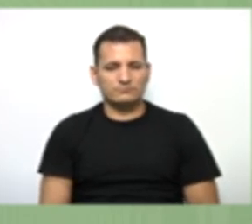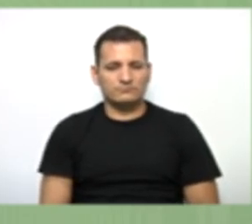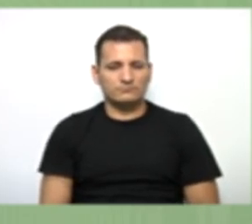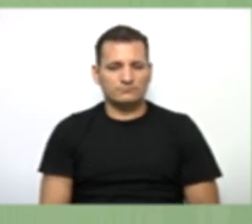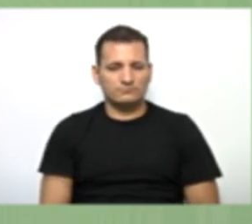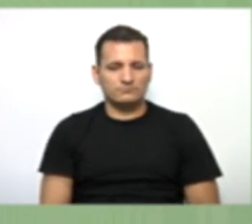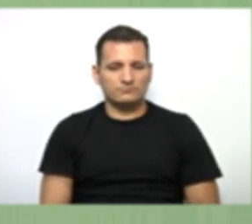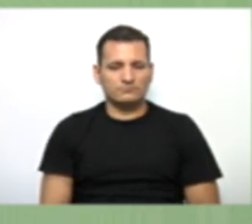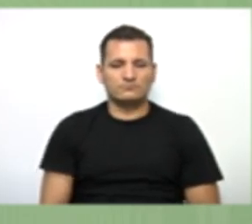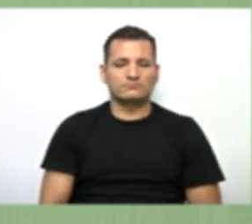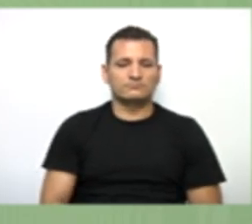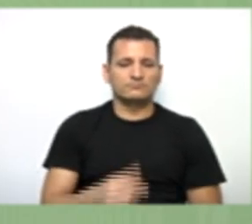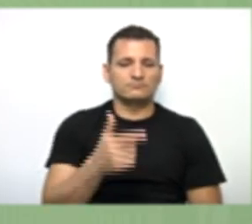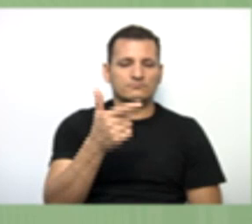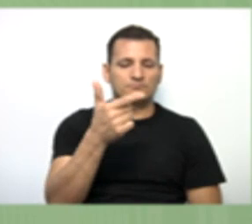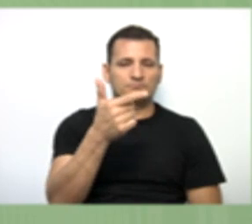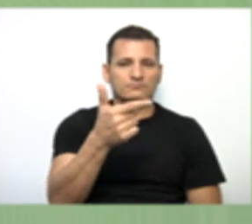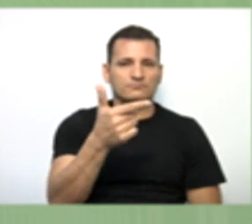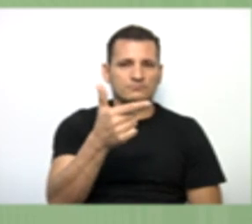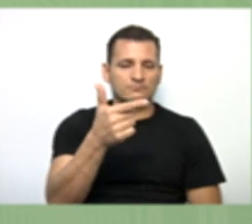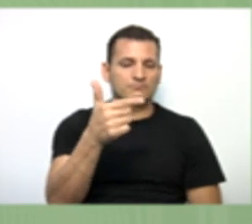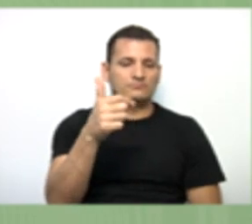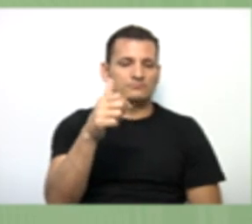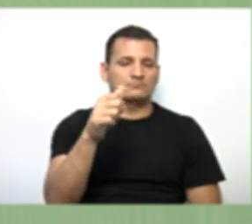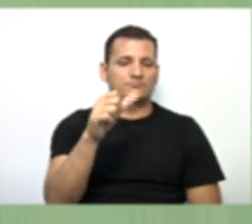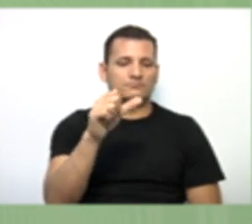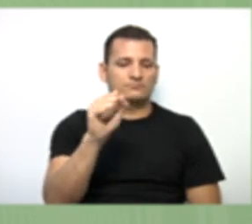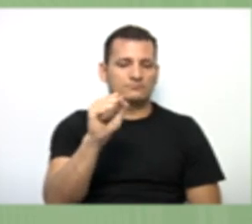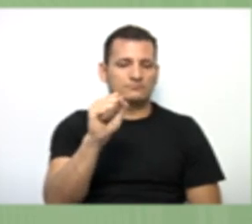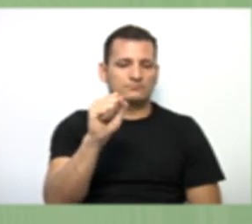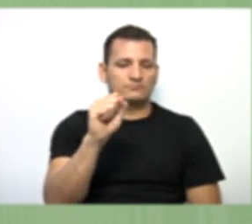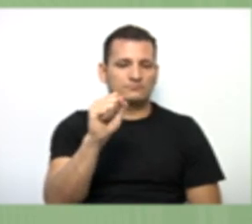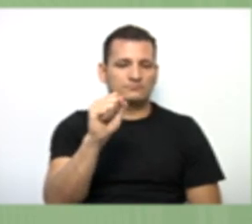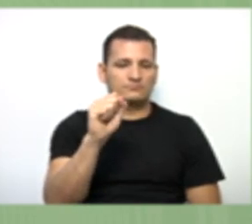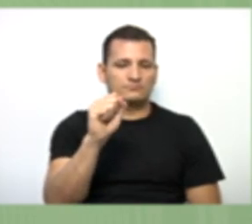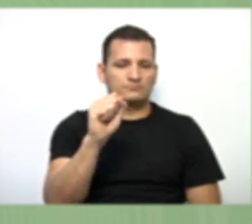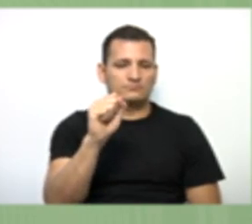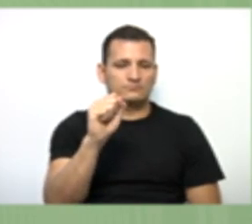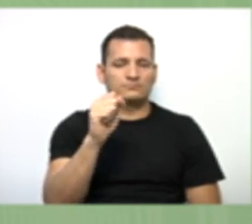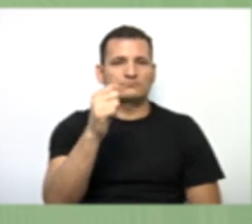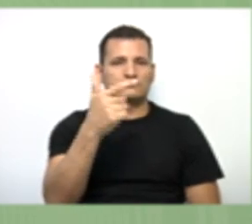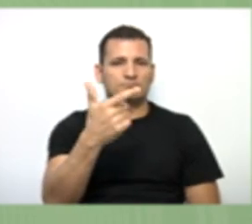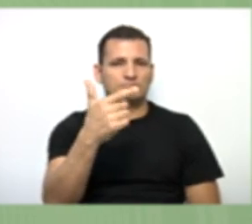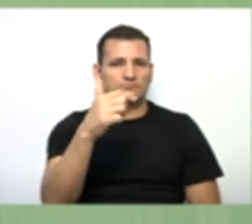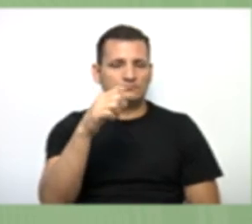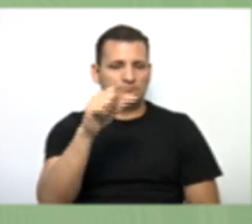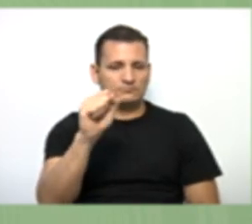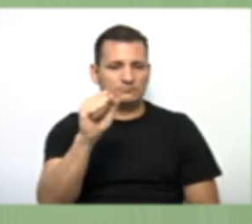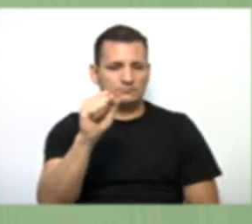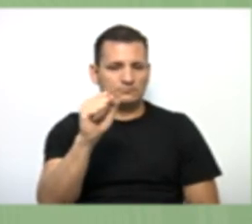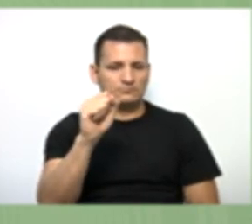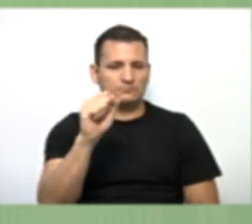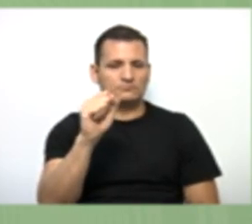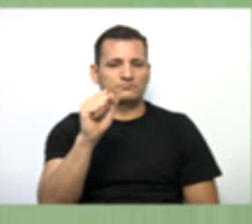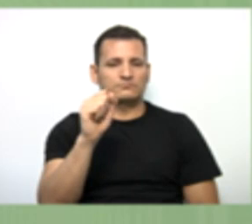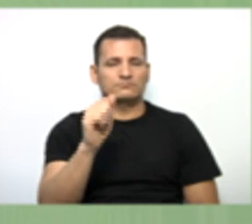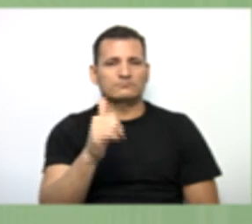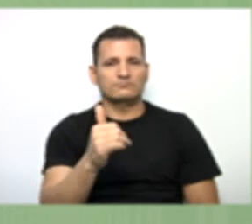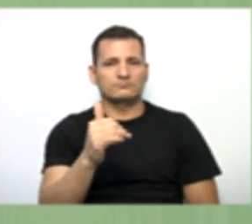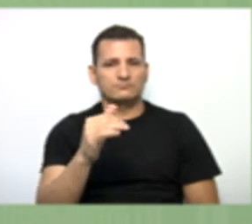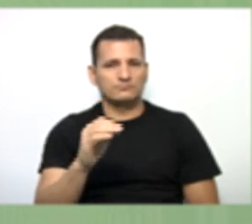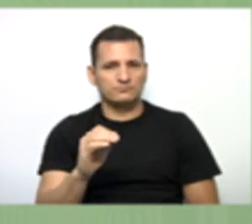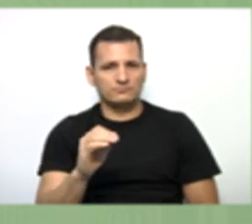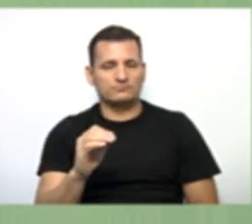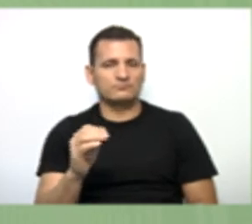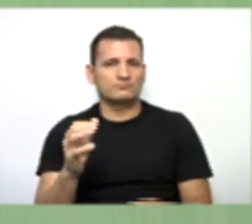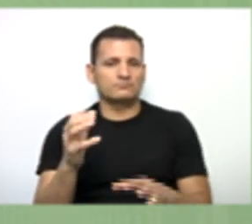Então, 28, no final das contas, 28 na base 10 é igual a